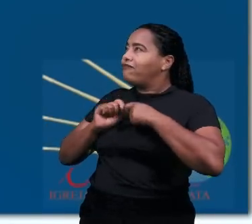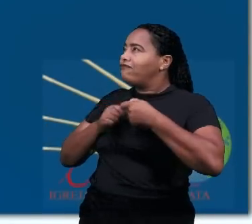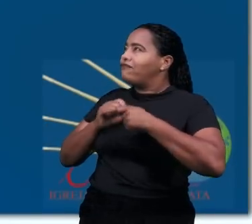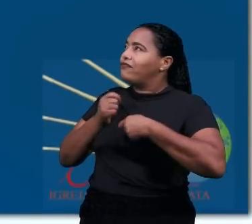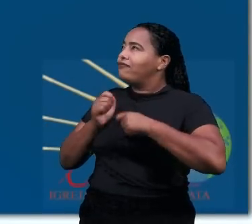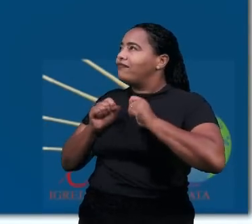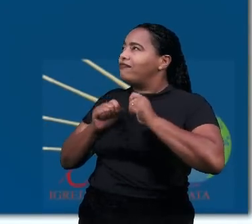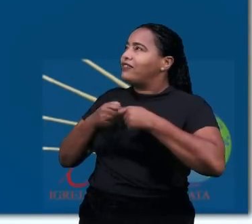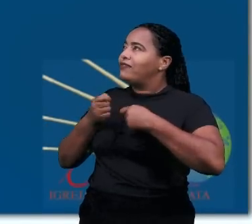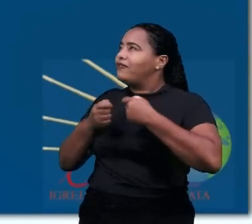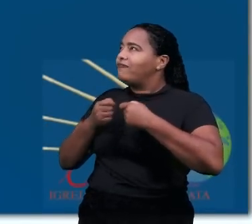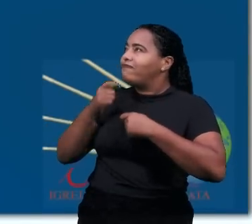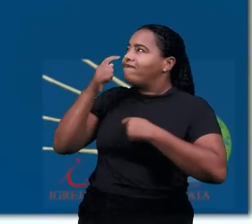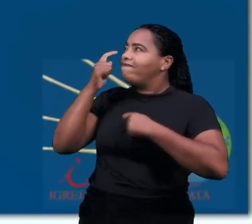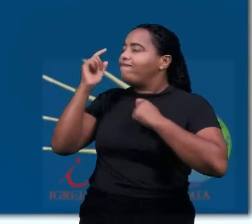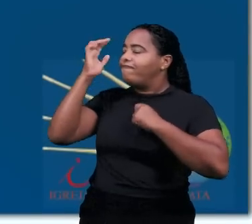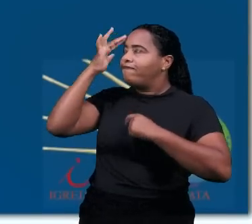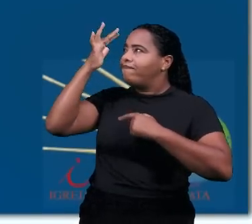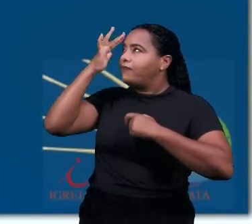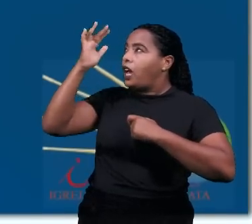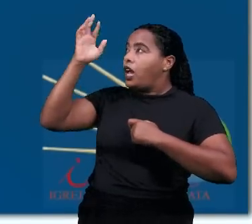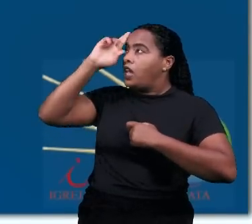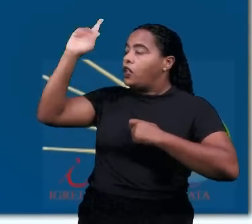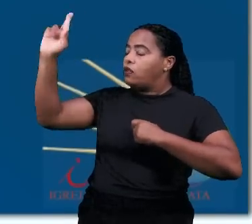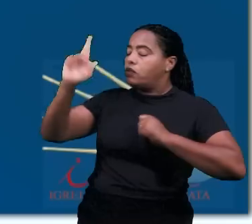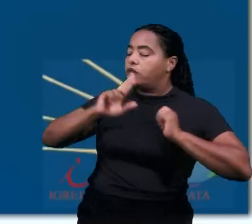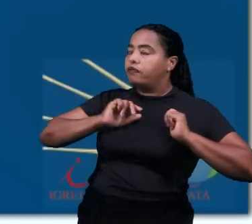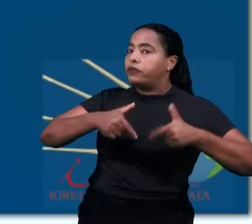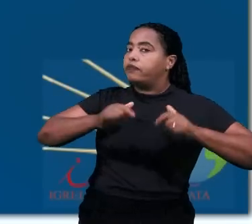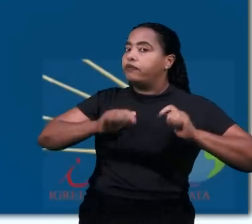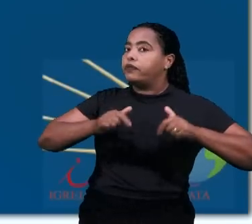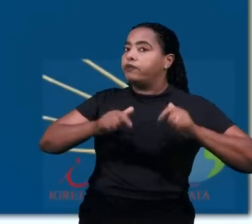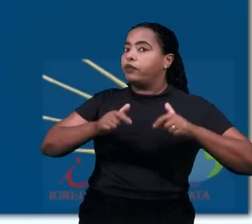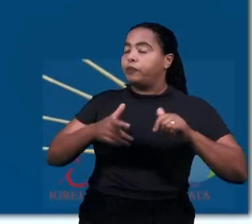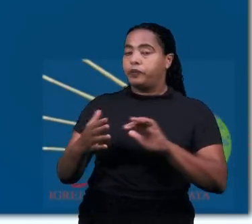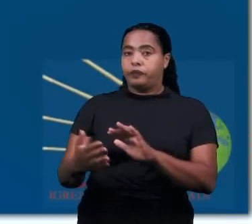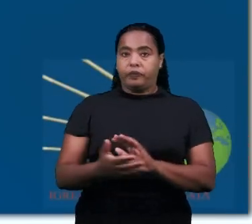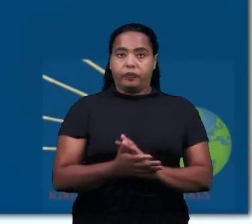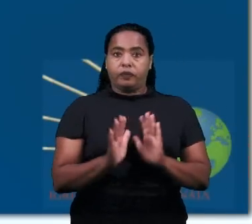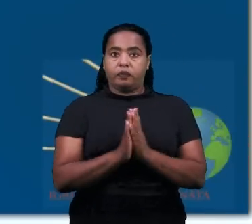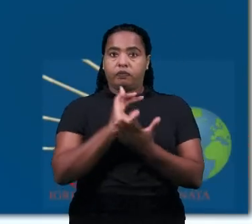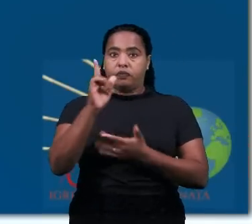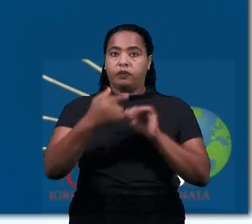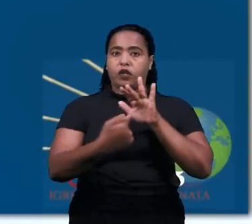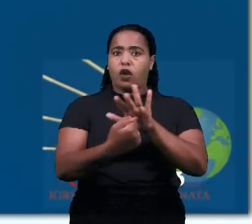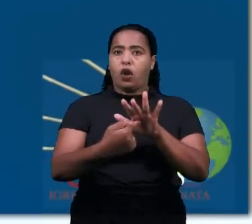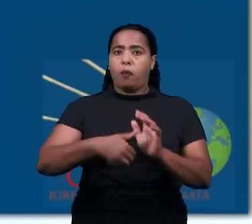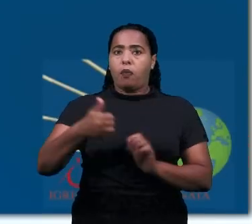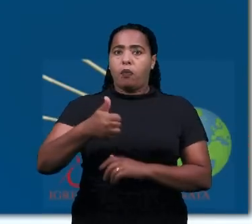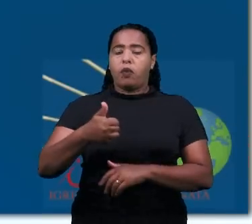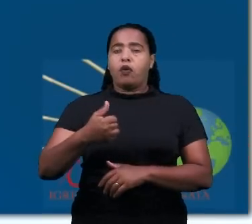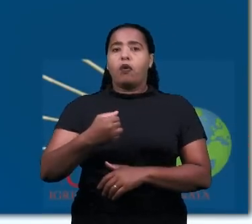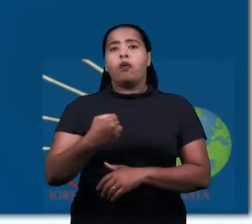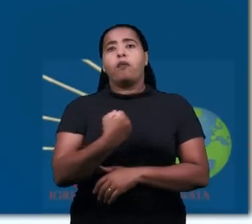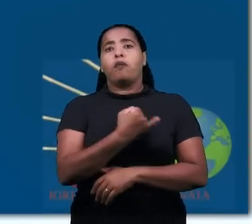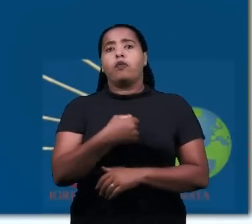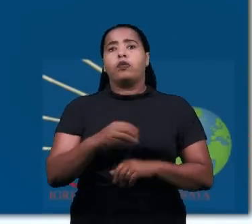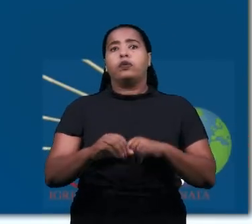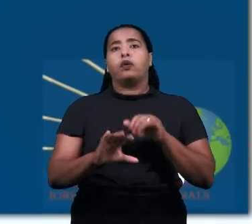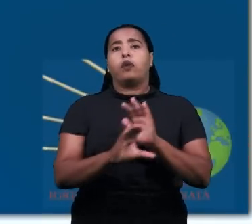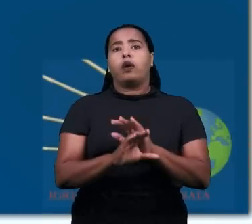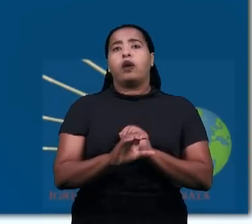coração, e o Senhor operando. A palavra nos diz em 1 João 1:9.